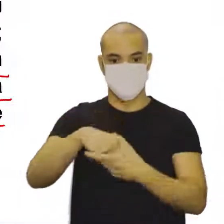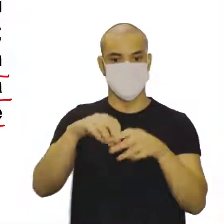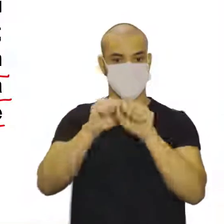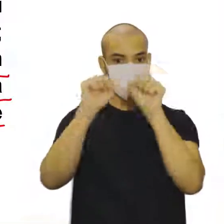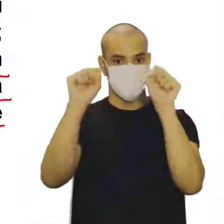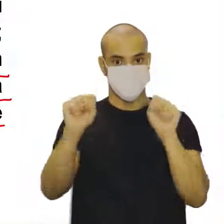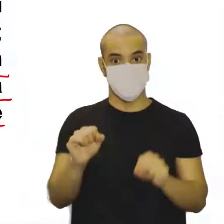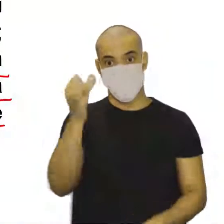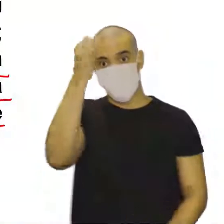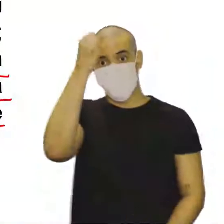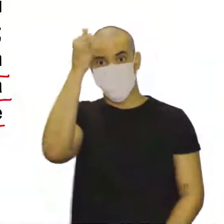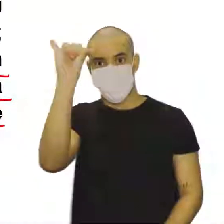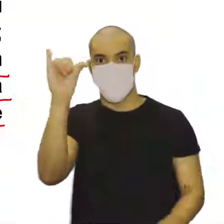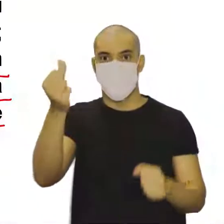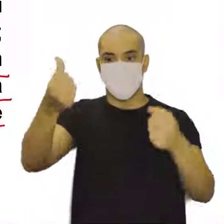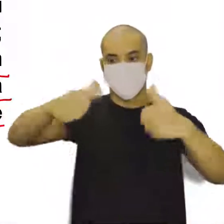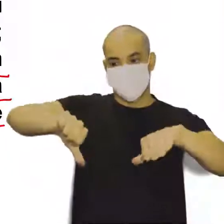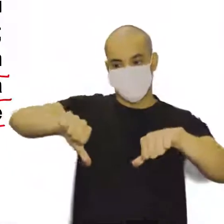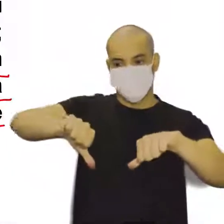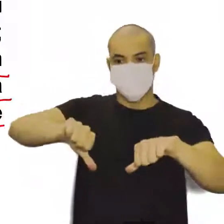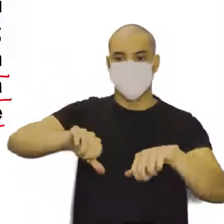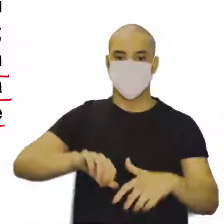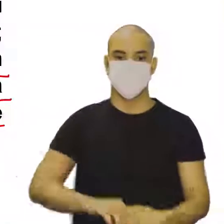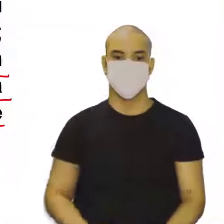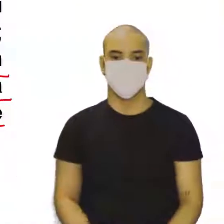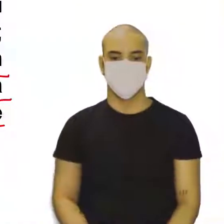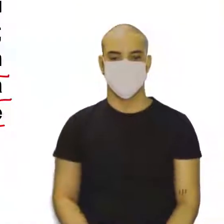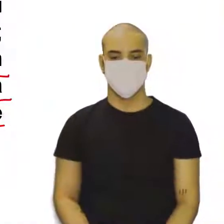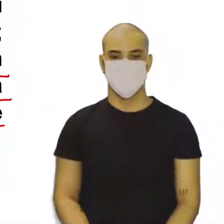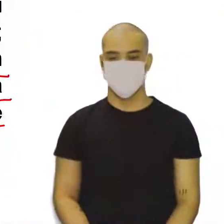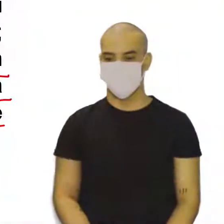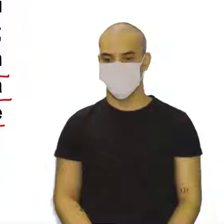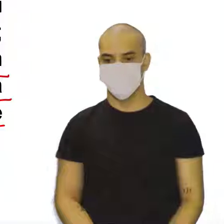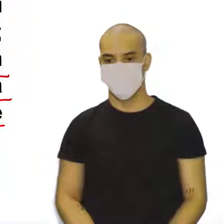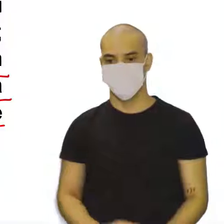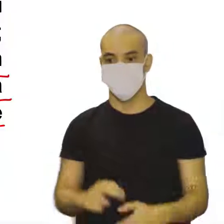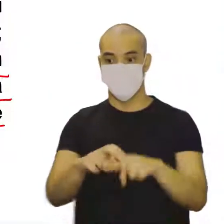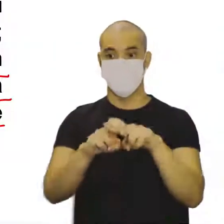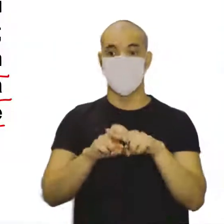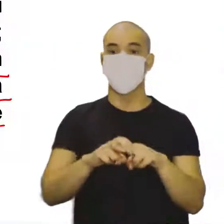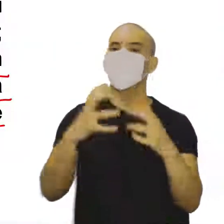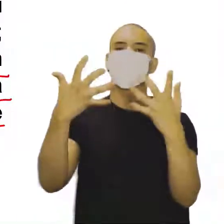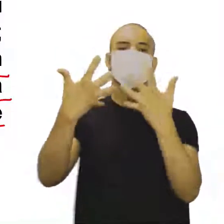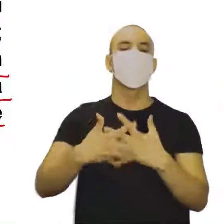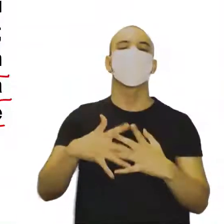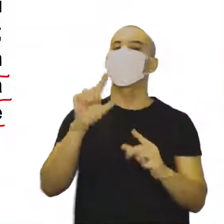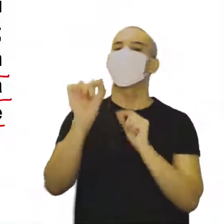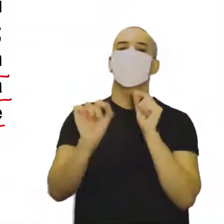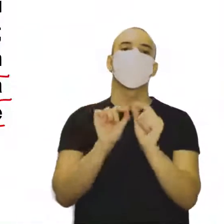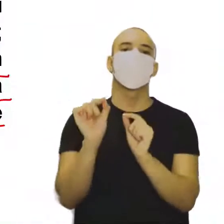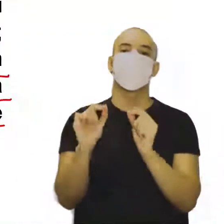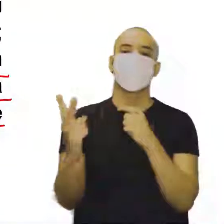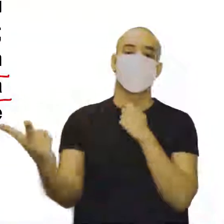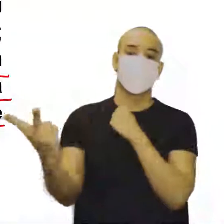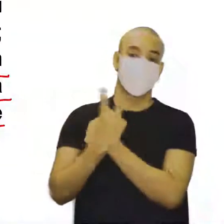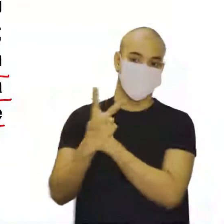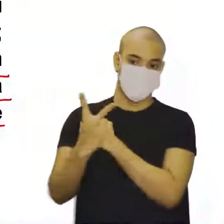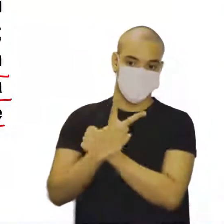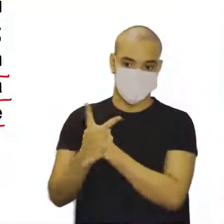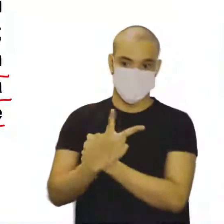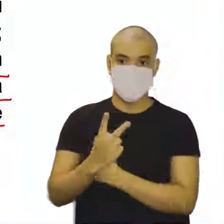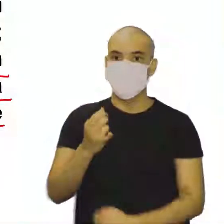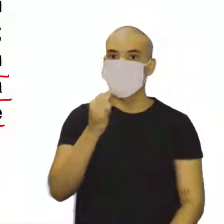sistemas elétricos de potência, ok? Então, pessoal, para que serve isso aqui? Em vez de